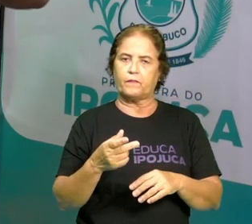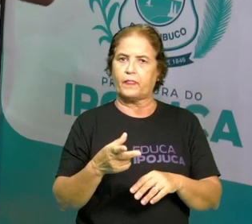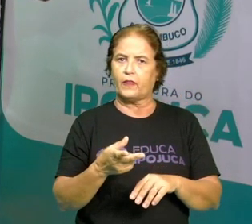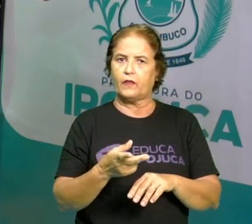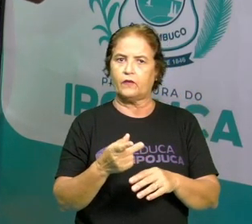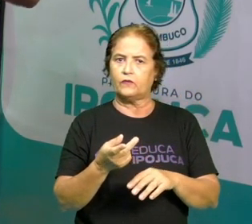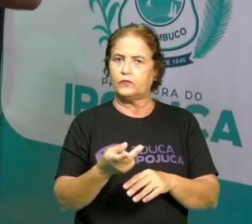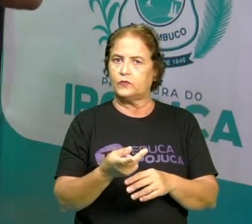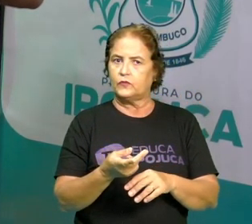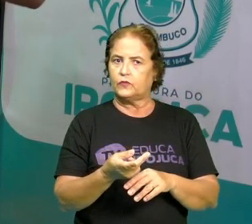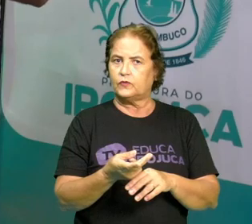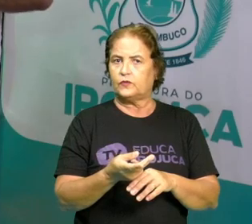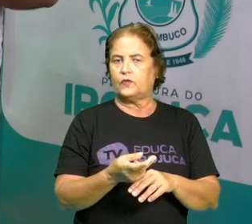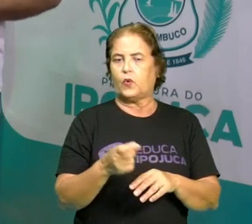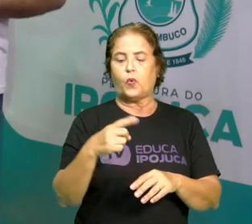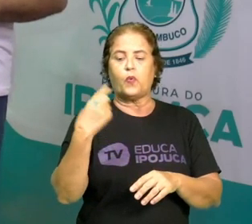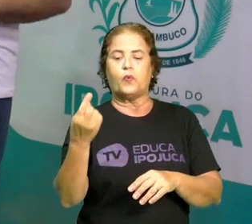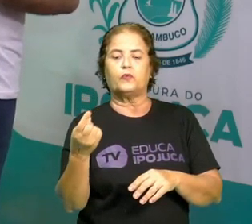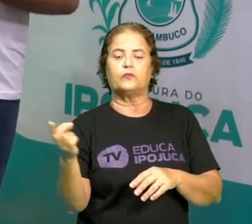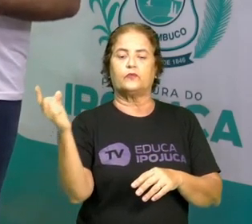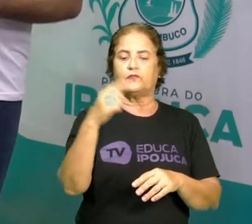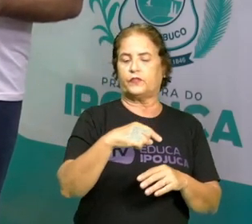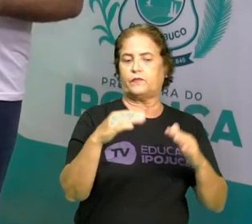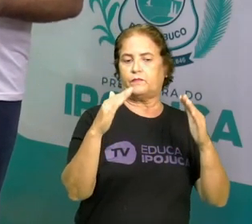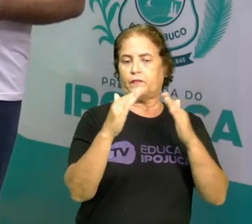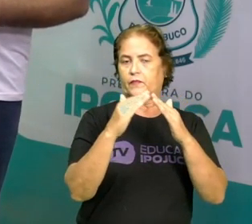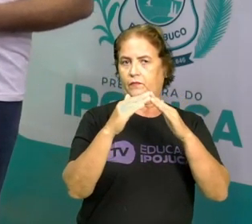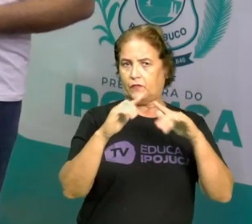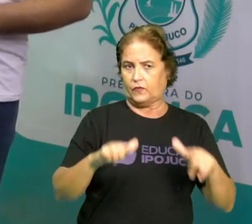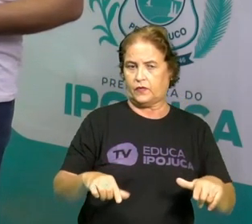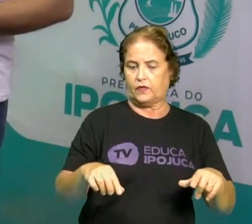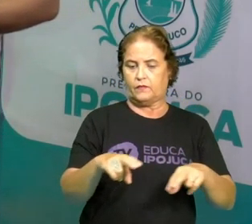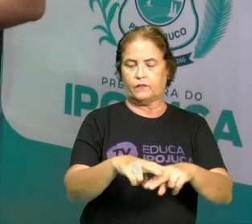Outros vêm para morar por causa da necessidade de emprego.